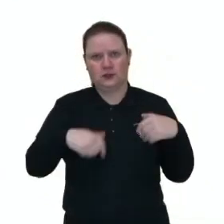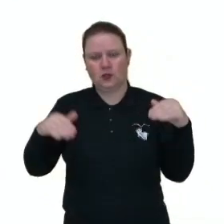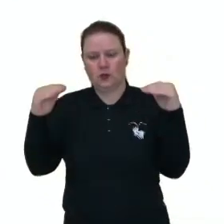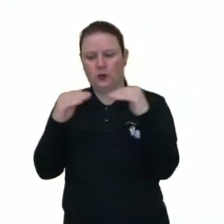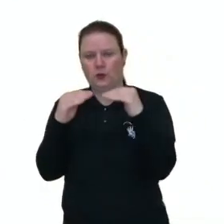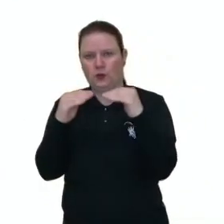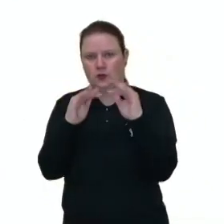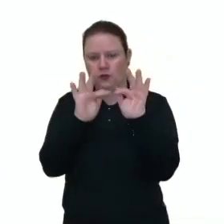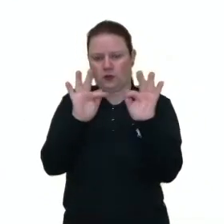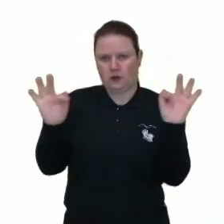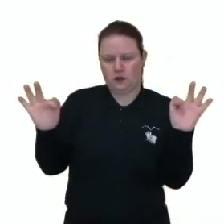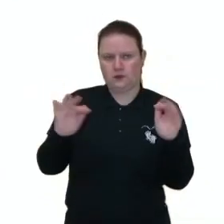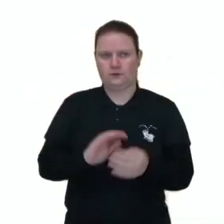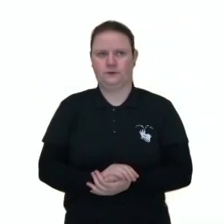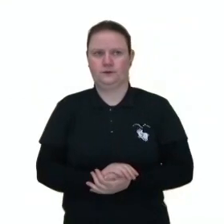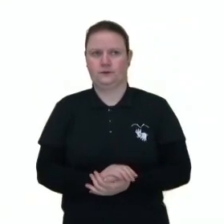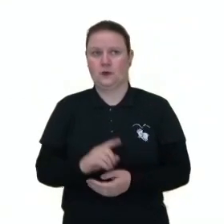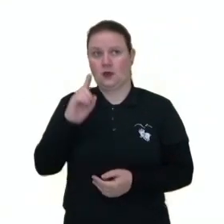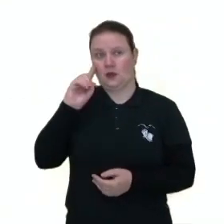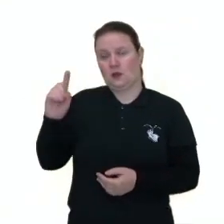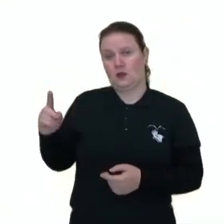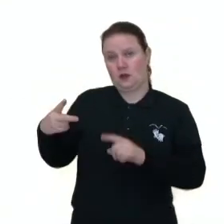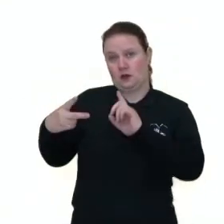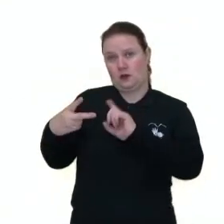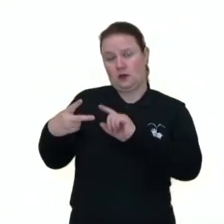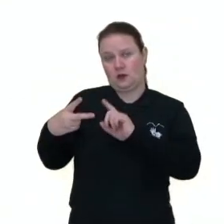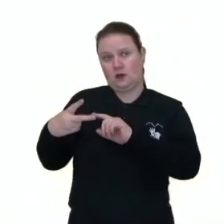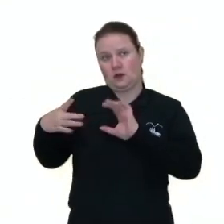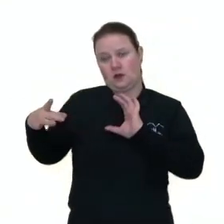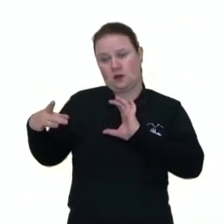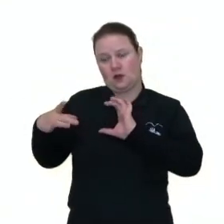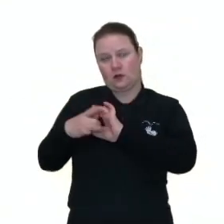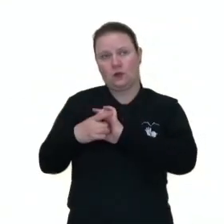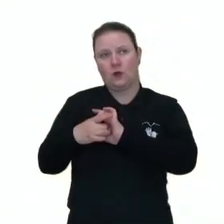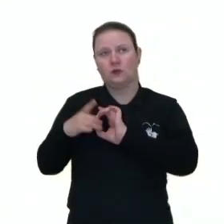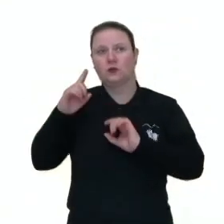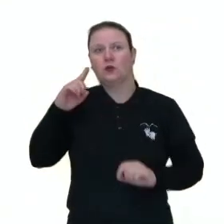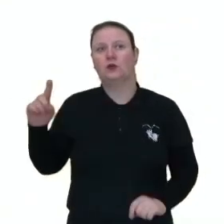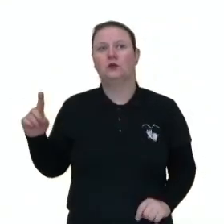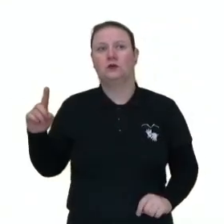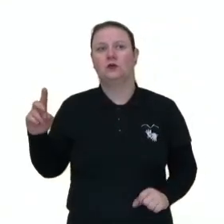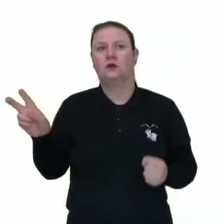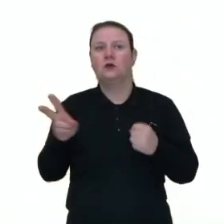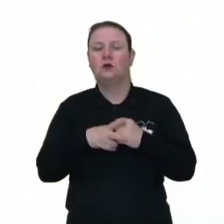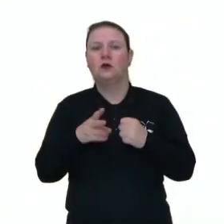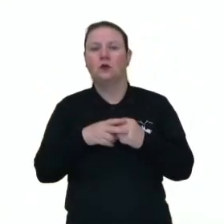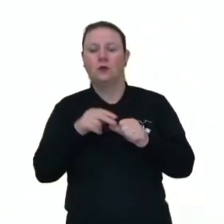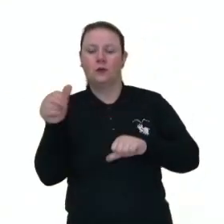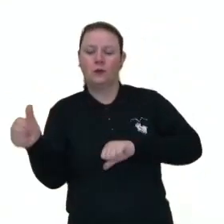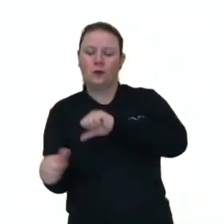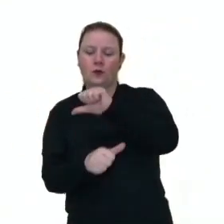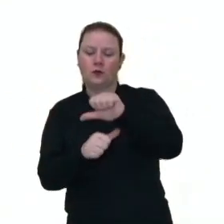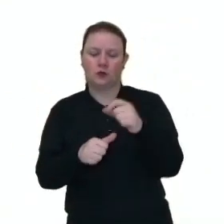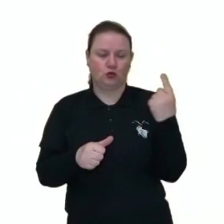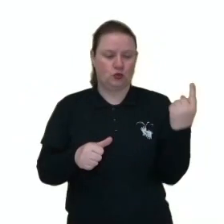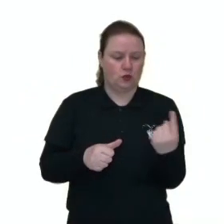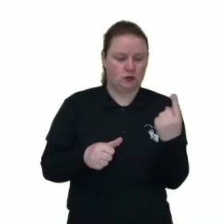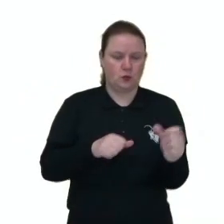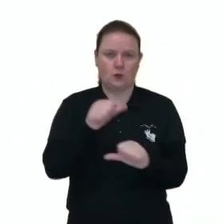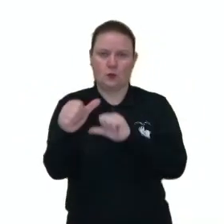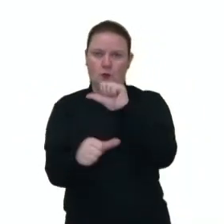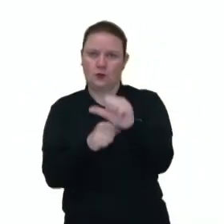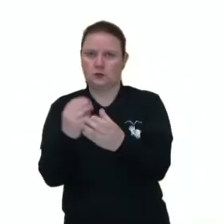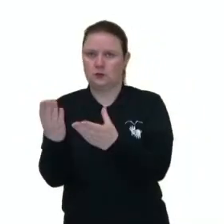E quando o sujeito é composto, a regrinha é a seguinte, o verbo ele vai para o plural, certo? Então, observe lá